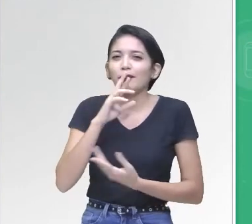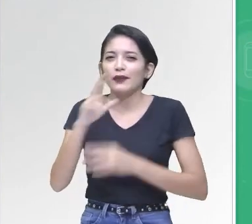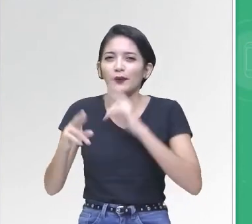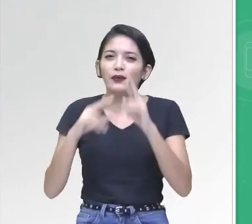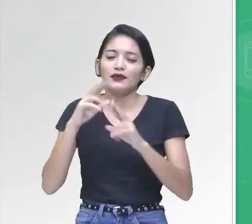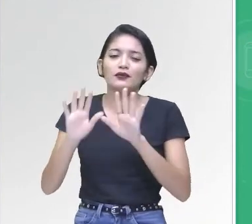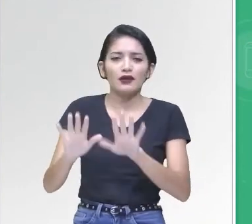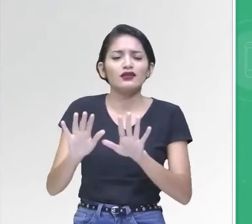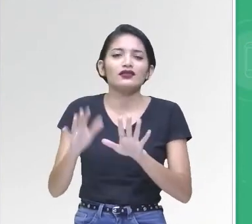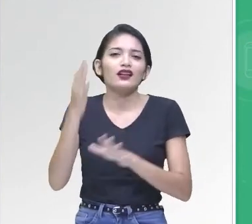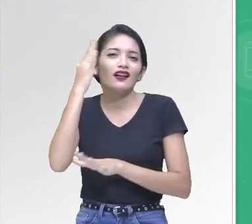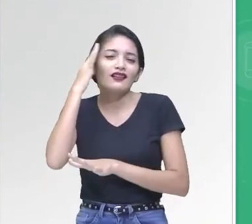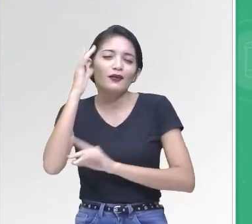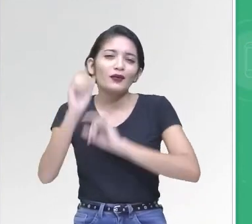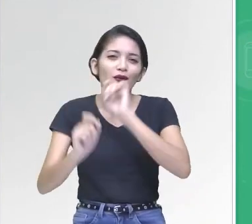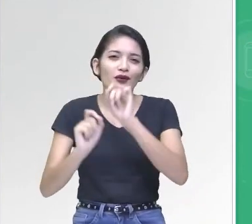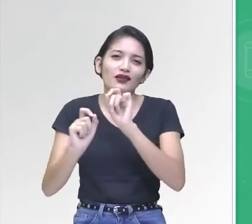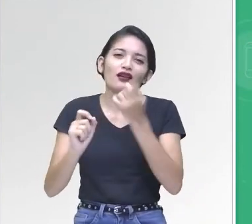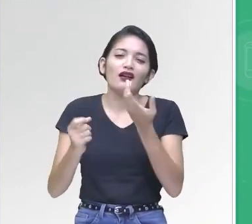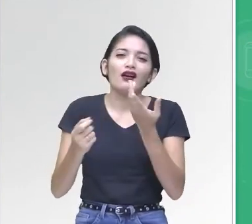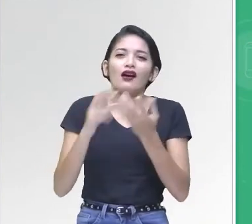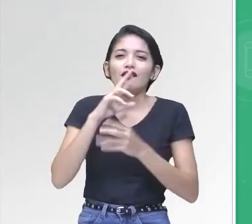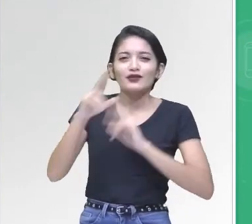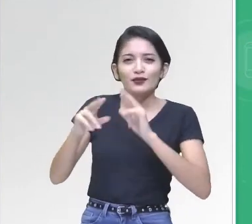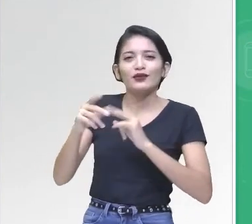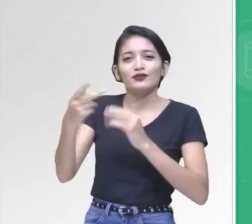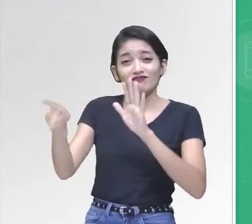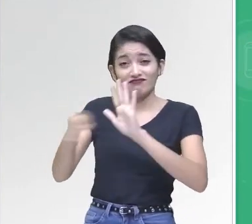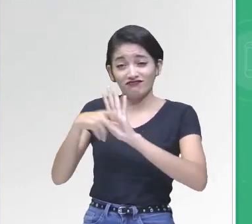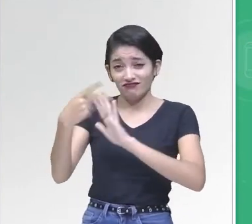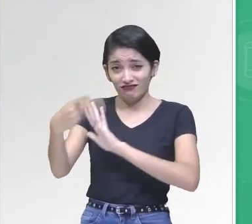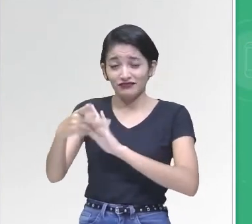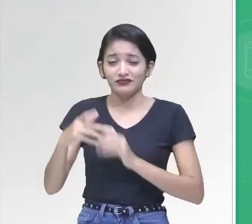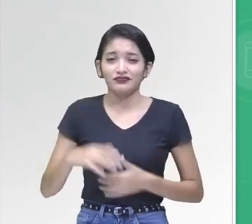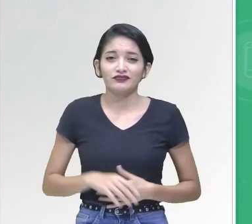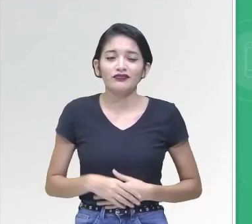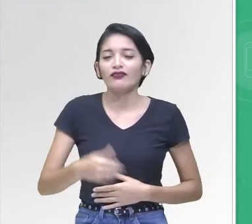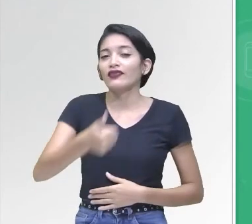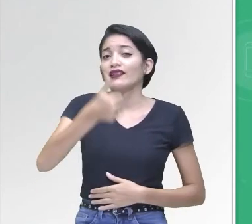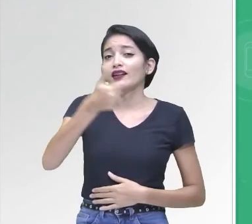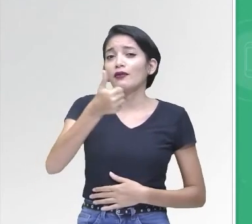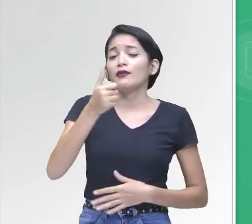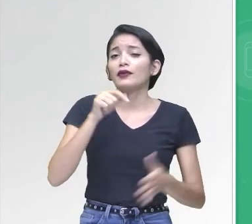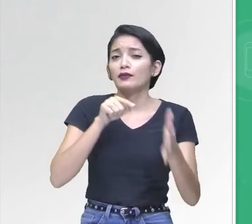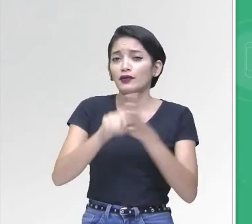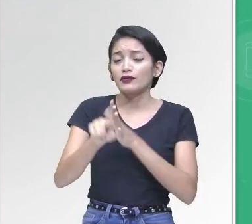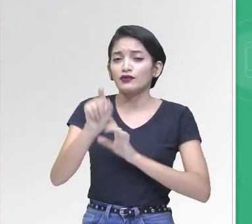como seria bom saber aqui dos resultados de vocês. Vamos à primeira questão, então?